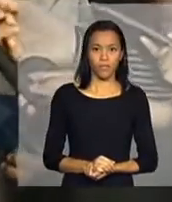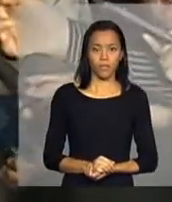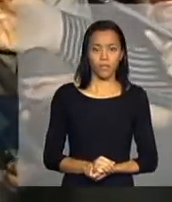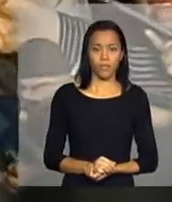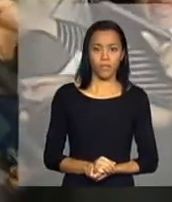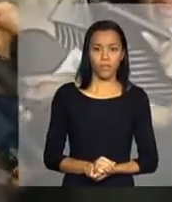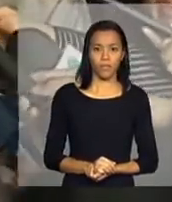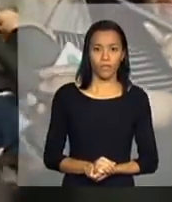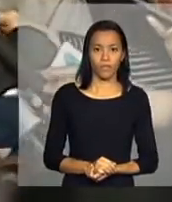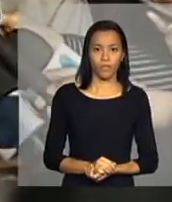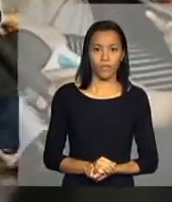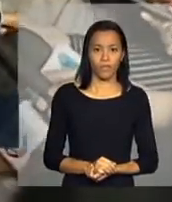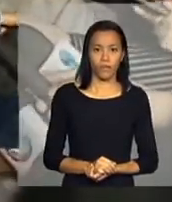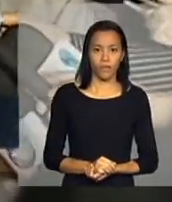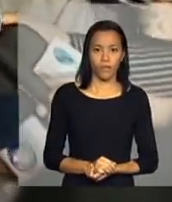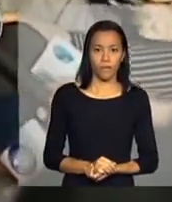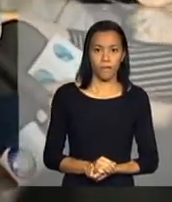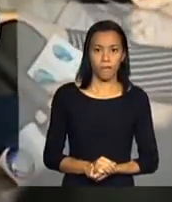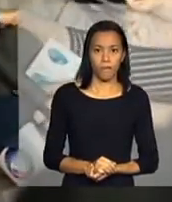Congresso, no sentido de